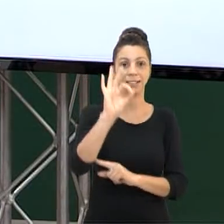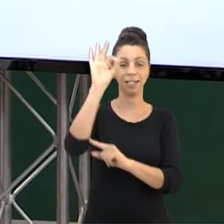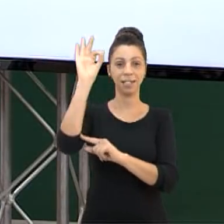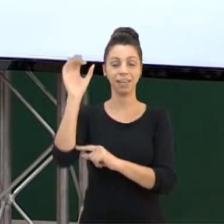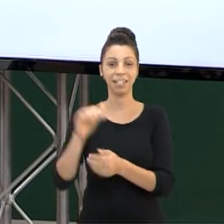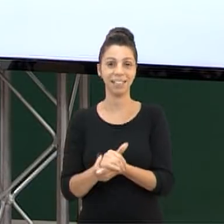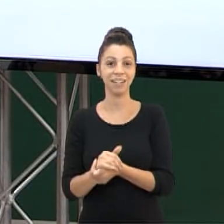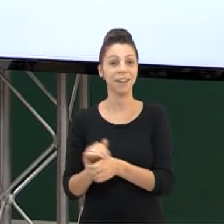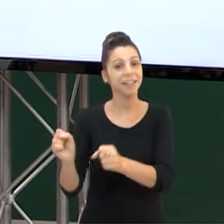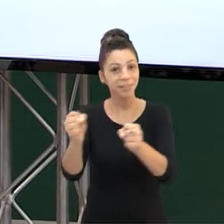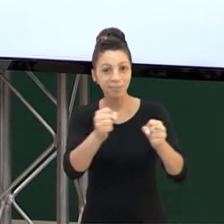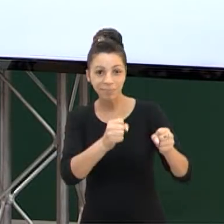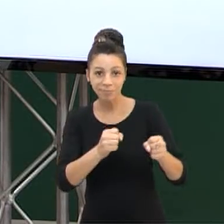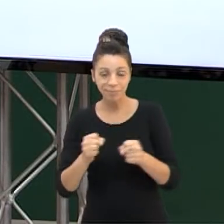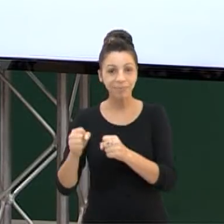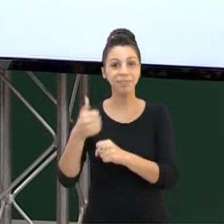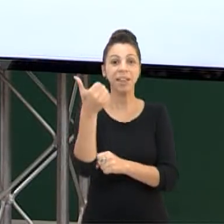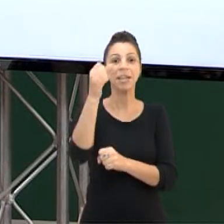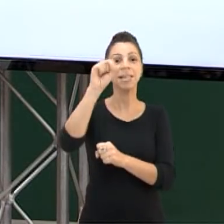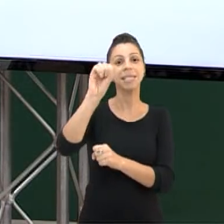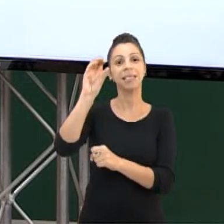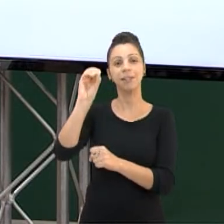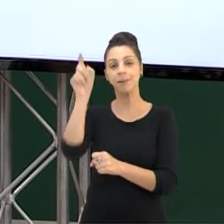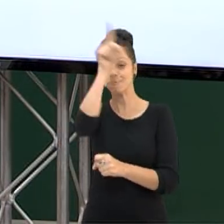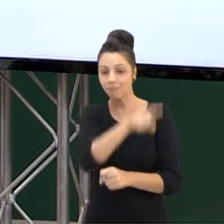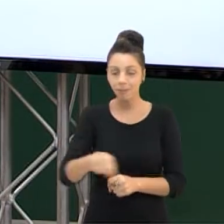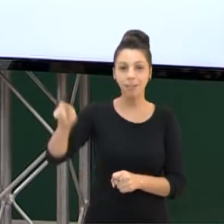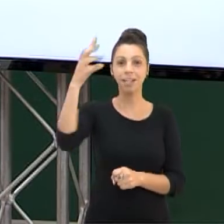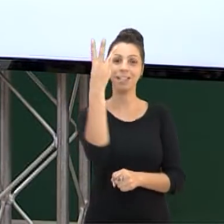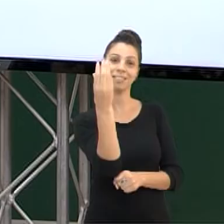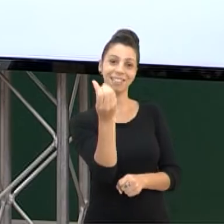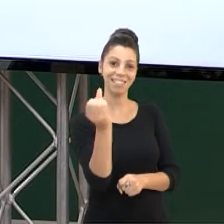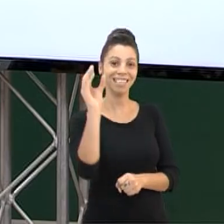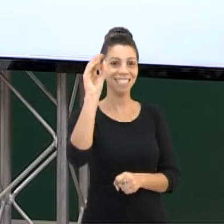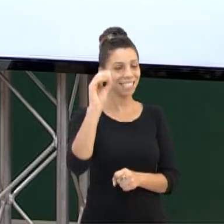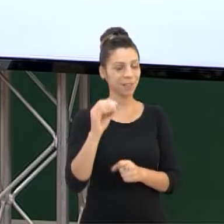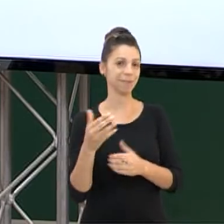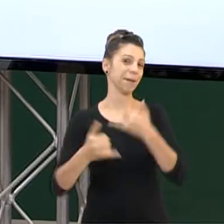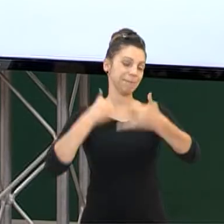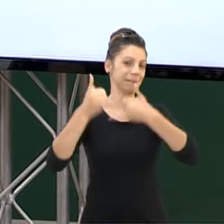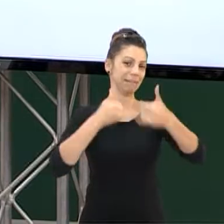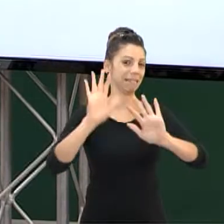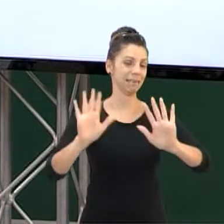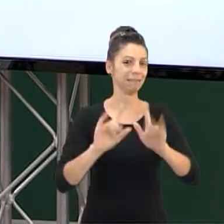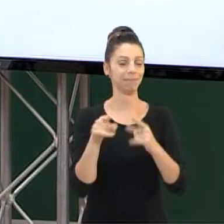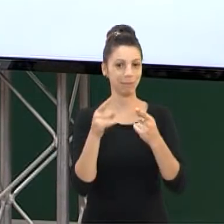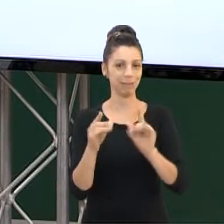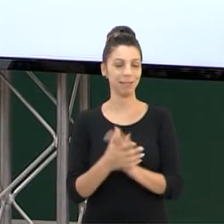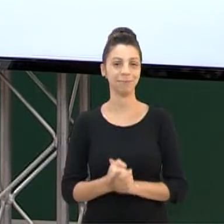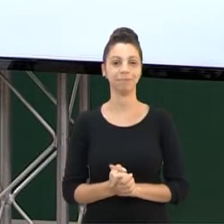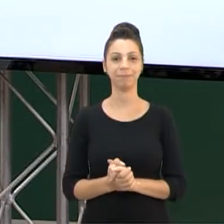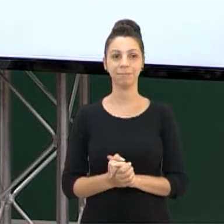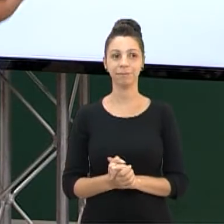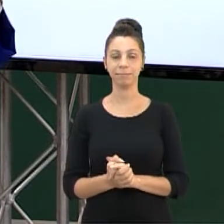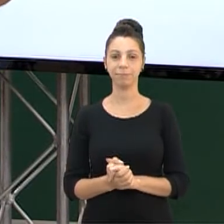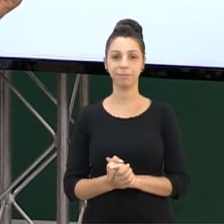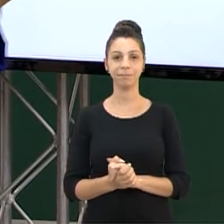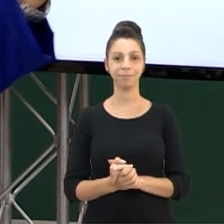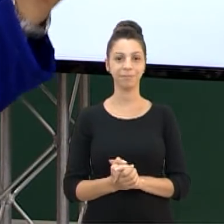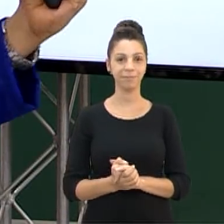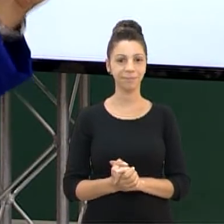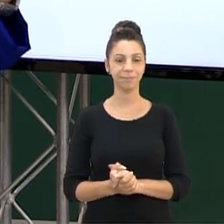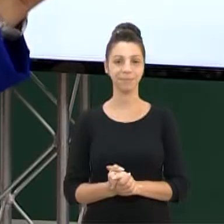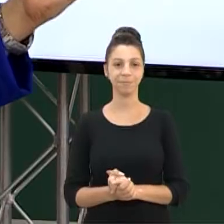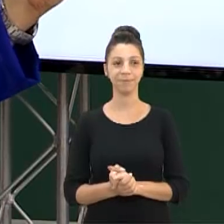180, 180, 360. Ah, brincadeira. Bom, as 360 é da circunferência, então tá valendo. Olha,